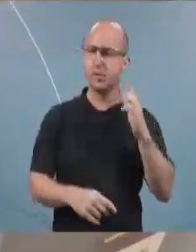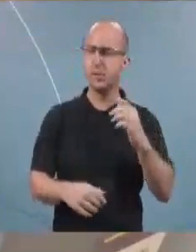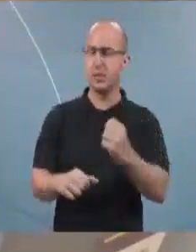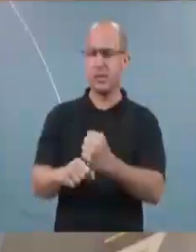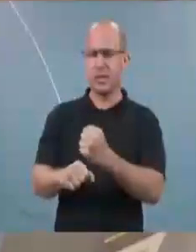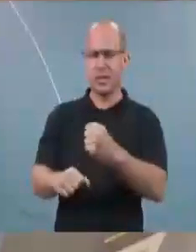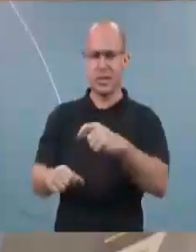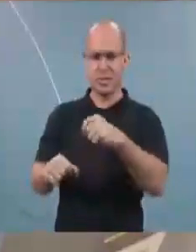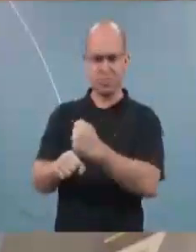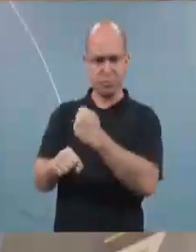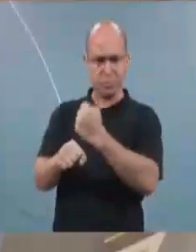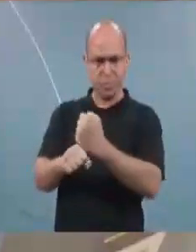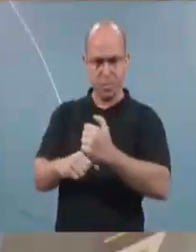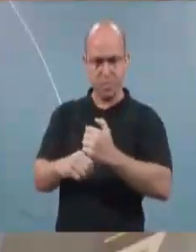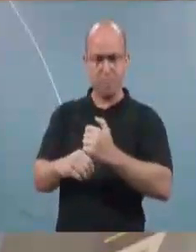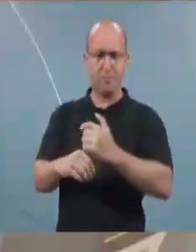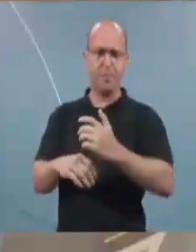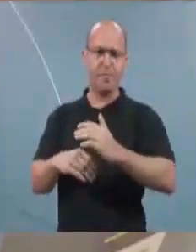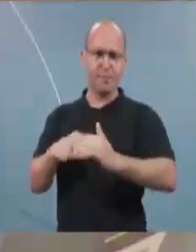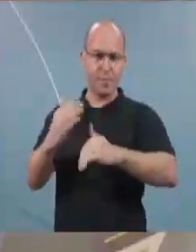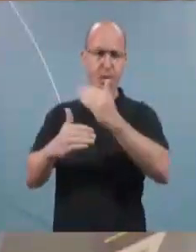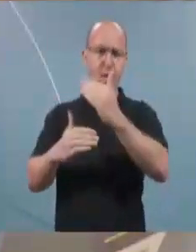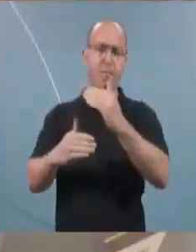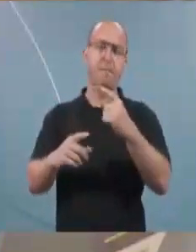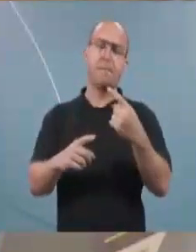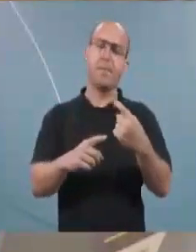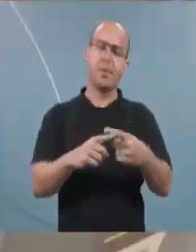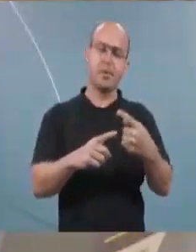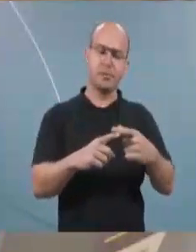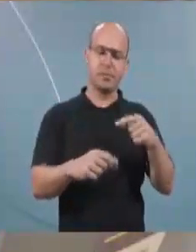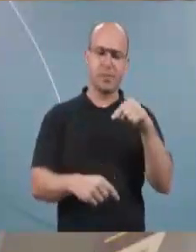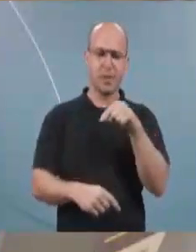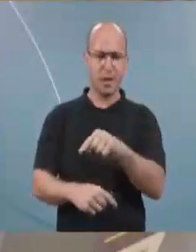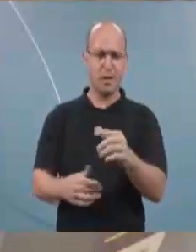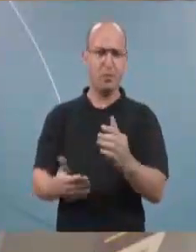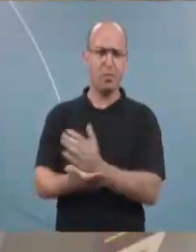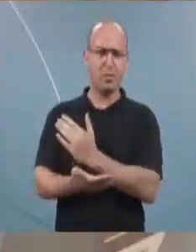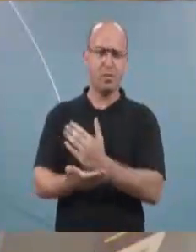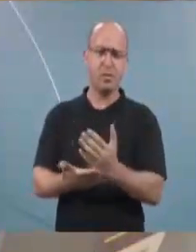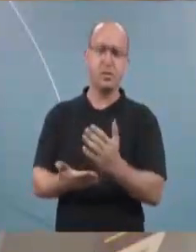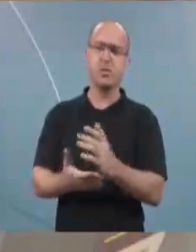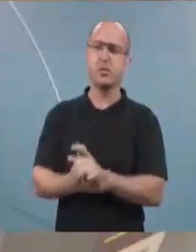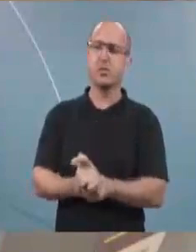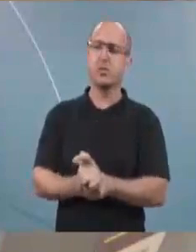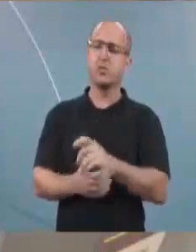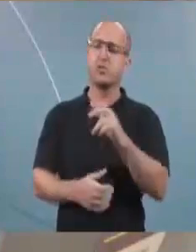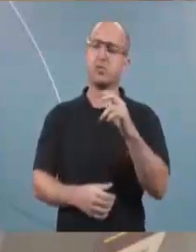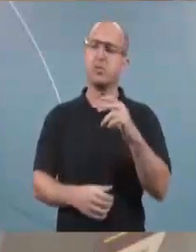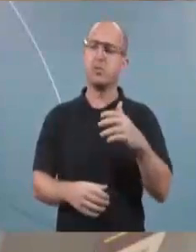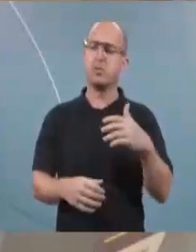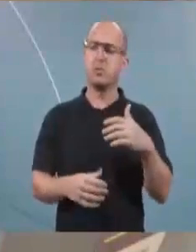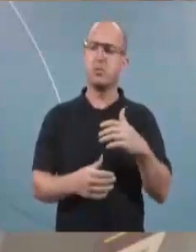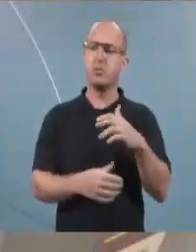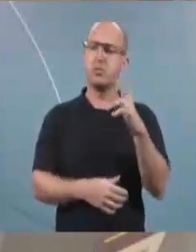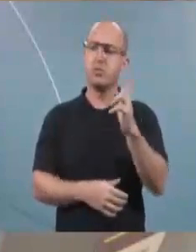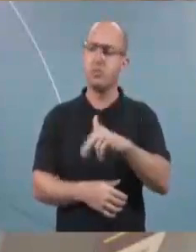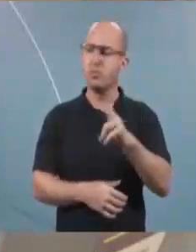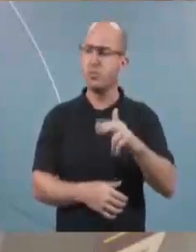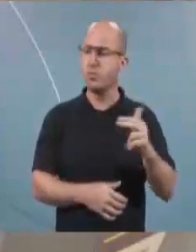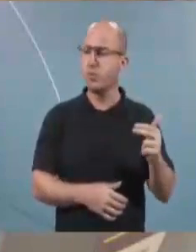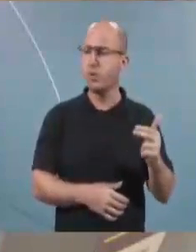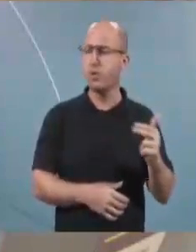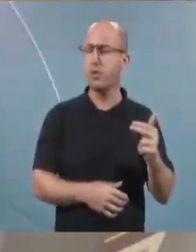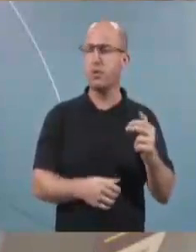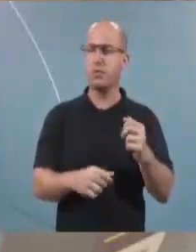obras avancem porque essas escolas inclusive algumas delas nunca tinham passado